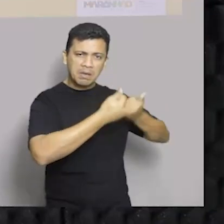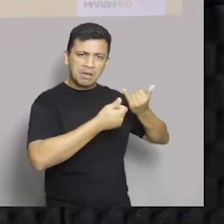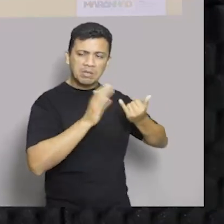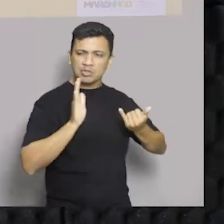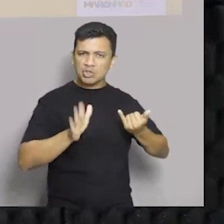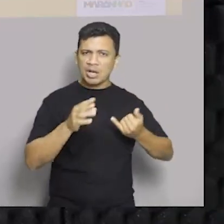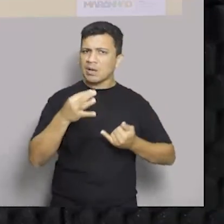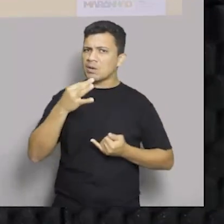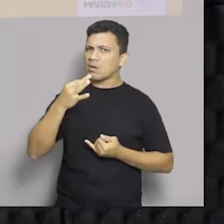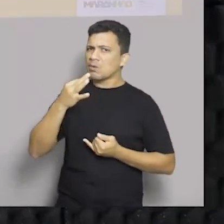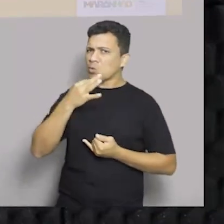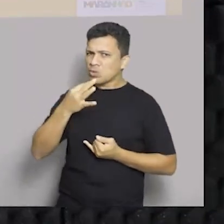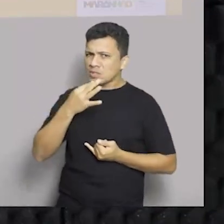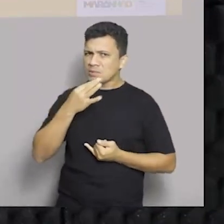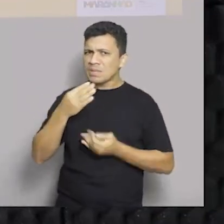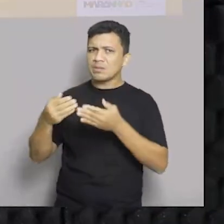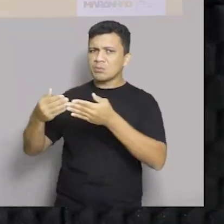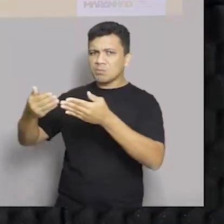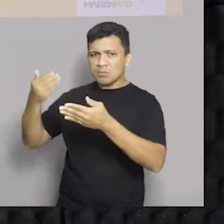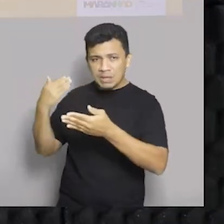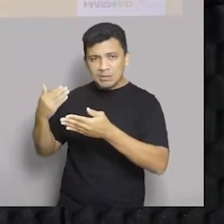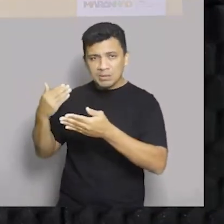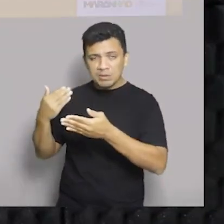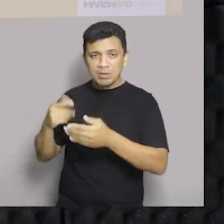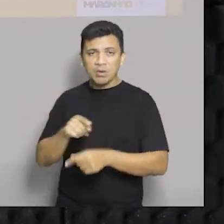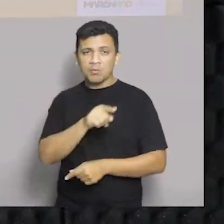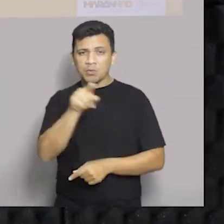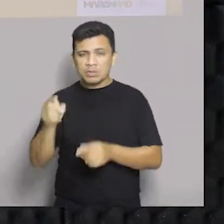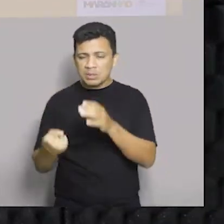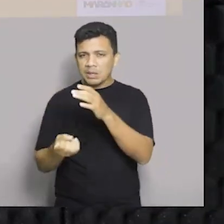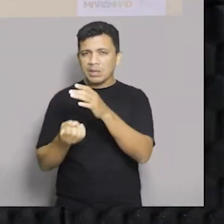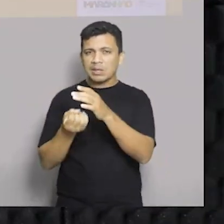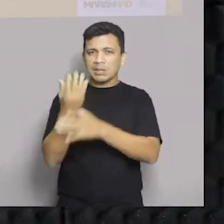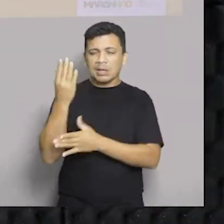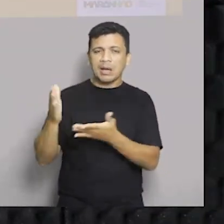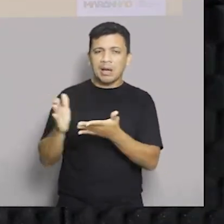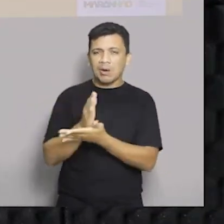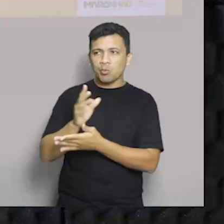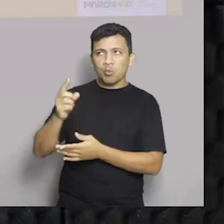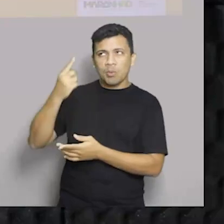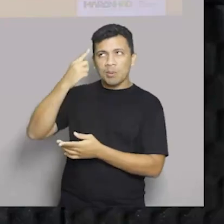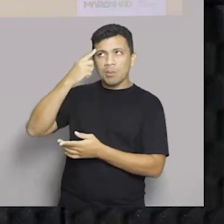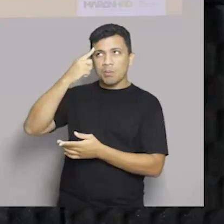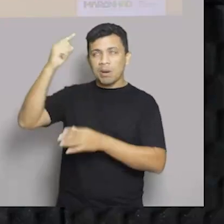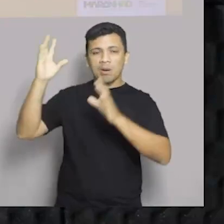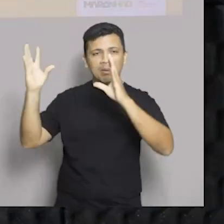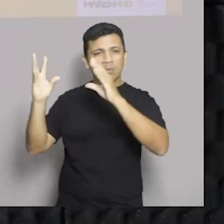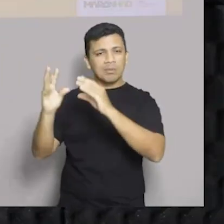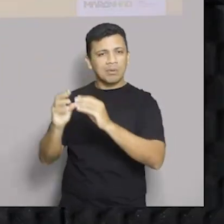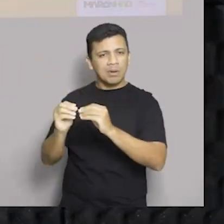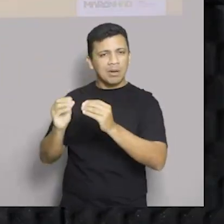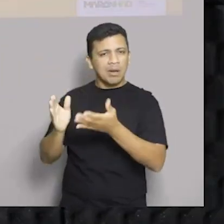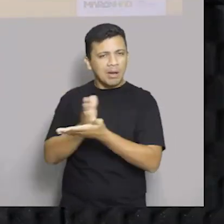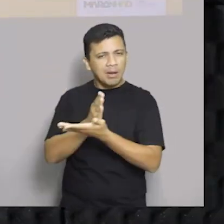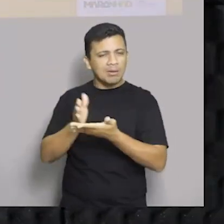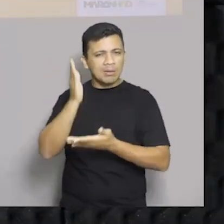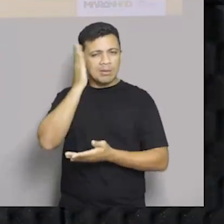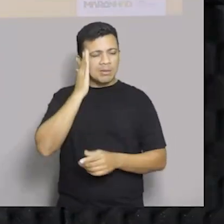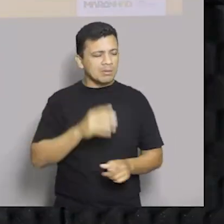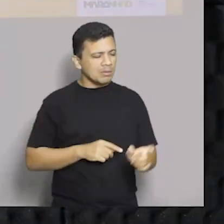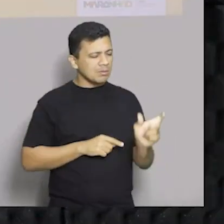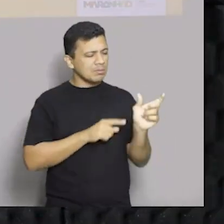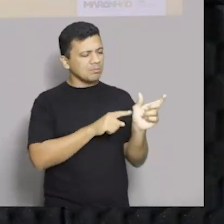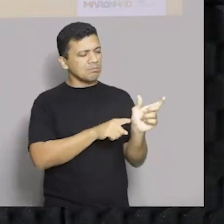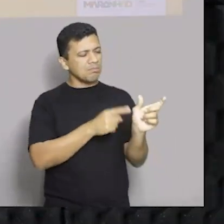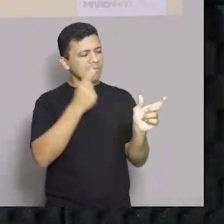o seu conhecimento prévio, você consegue criar hipóteses, fazer possíveis interpretações. Você olha aquela palavra e você